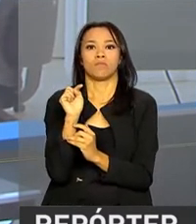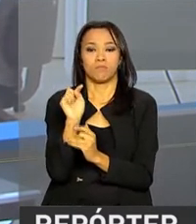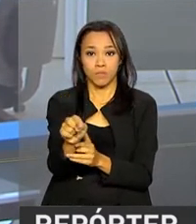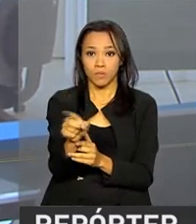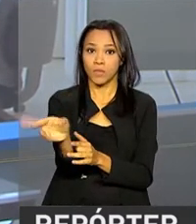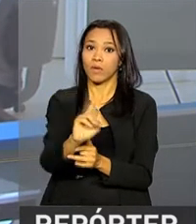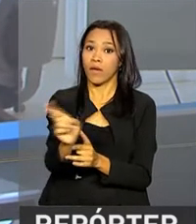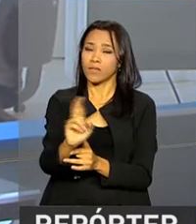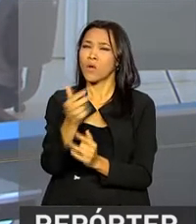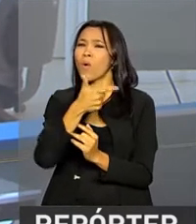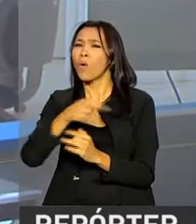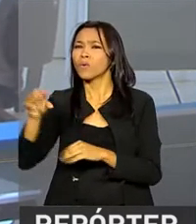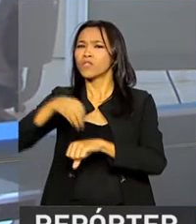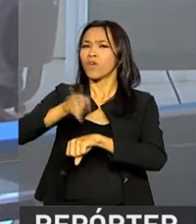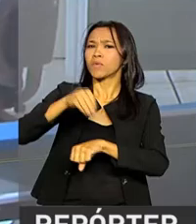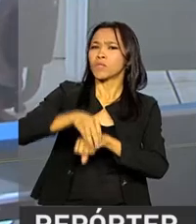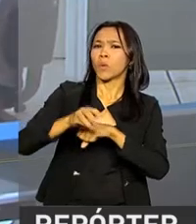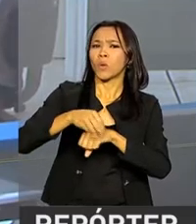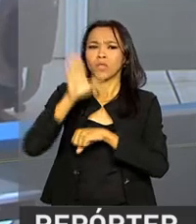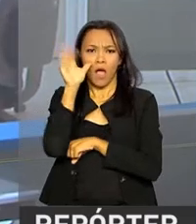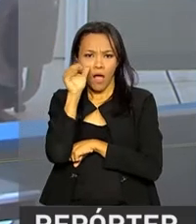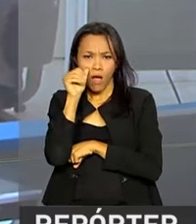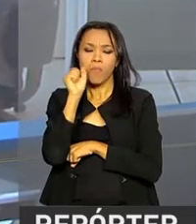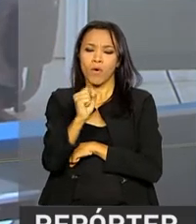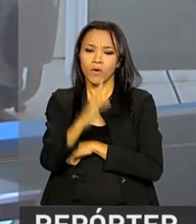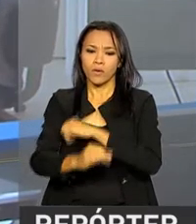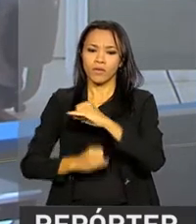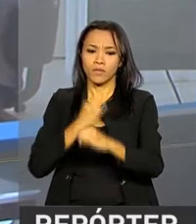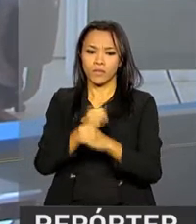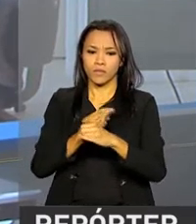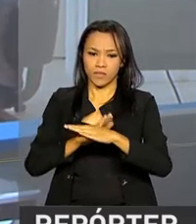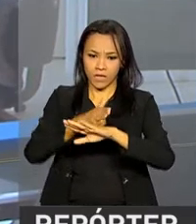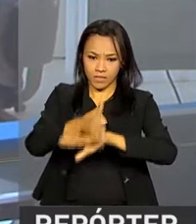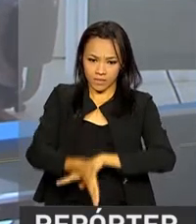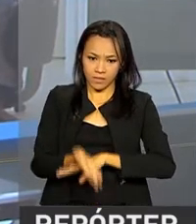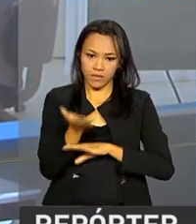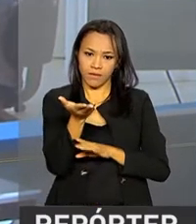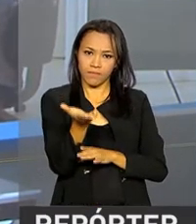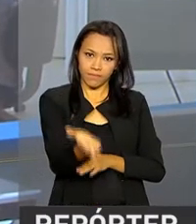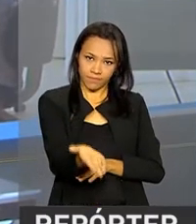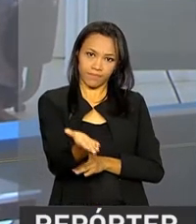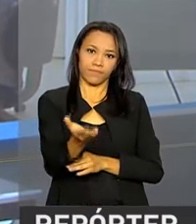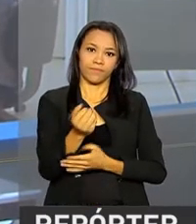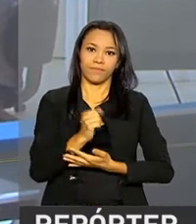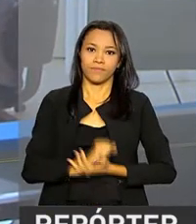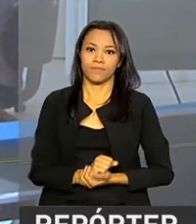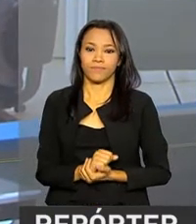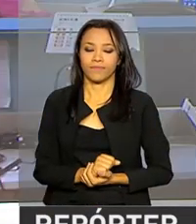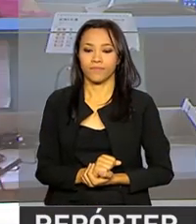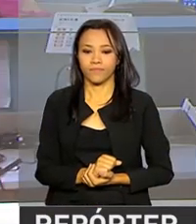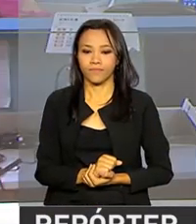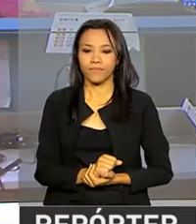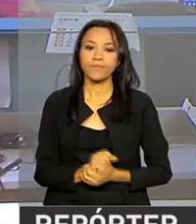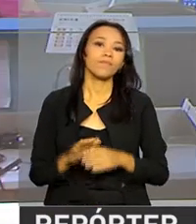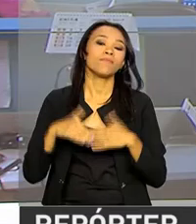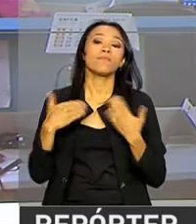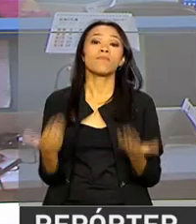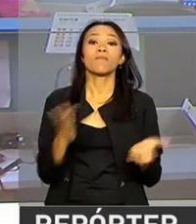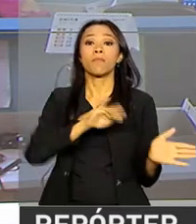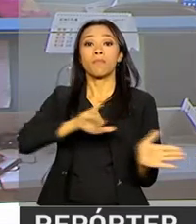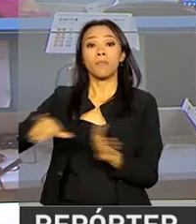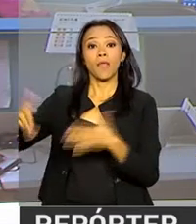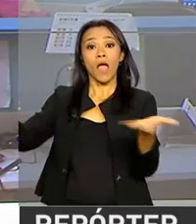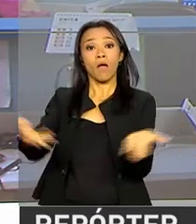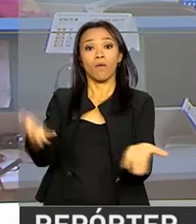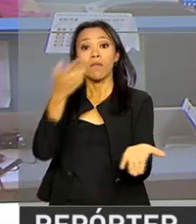basta acessar a internet na página ice ponto gov.br ea partir de agora